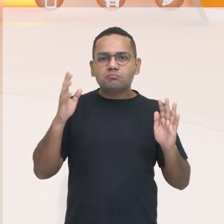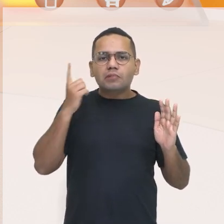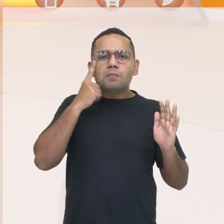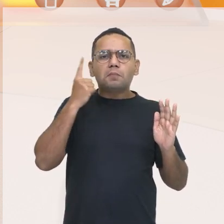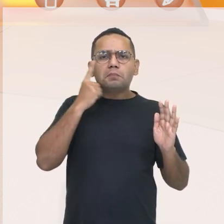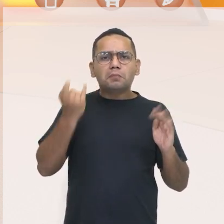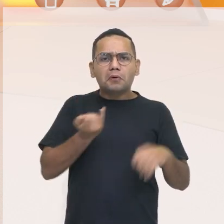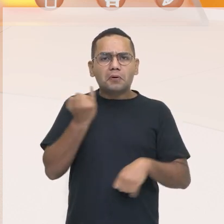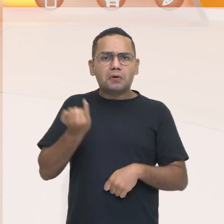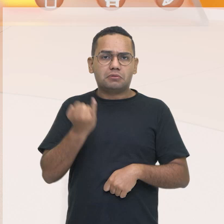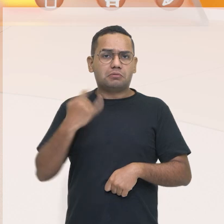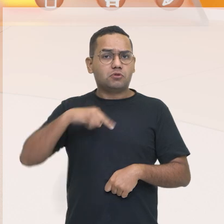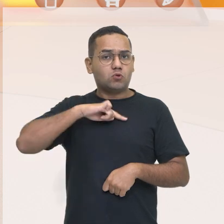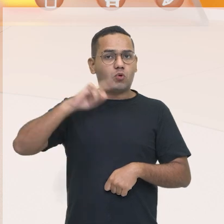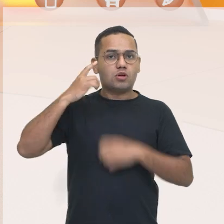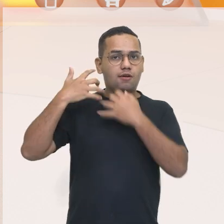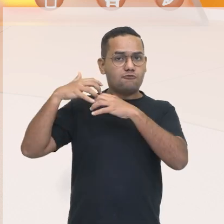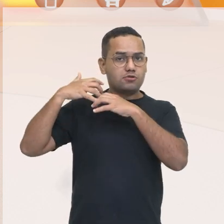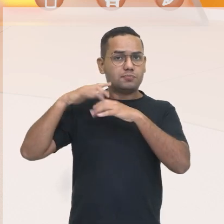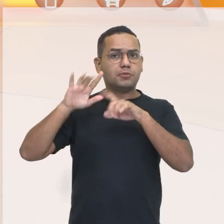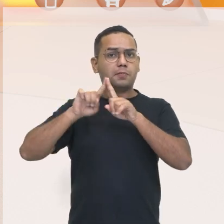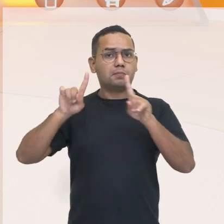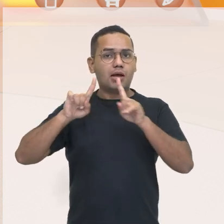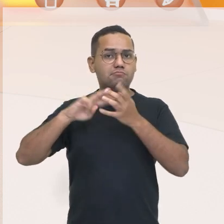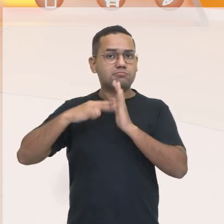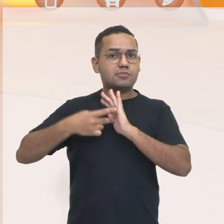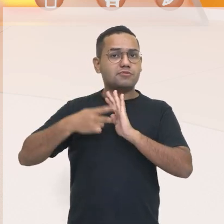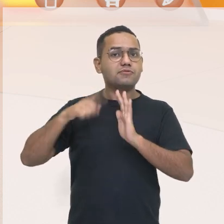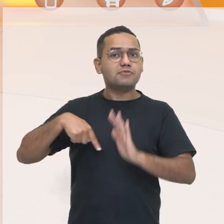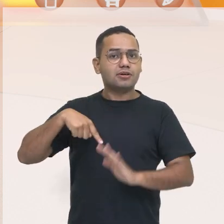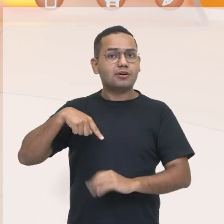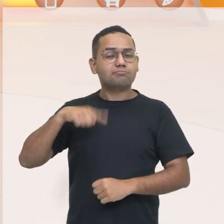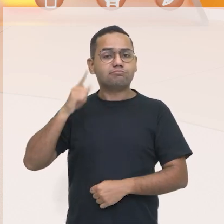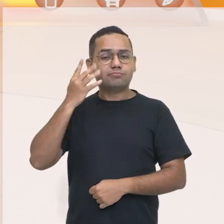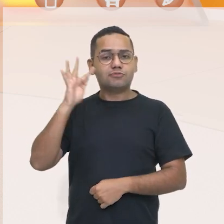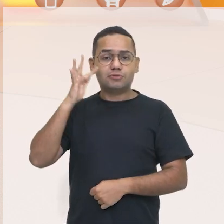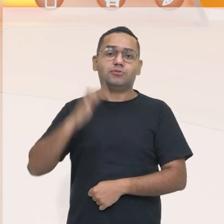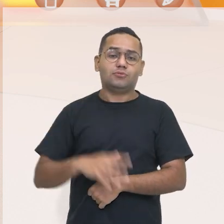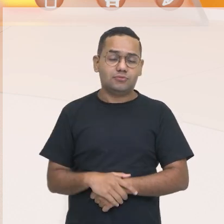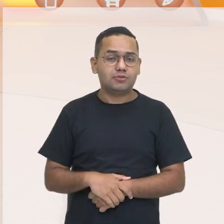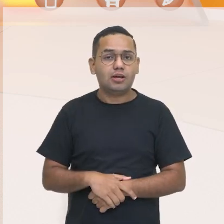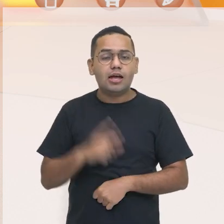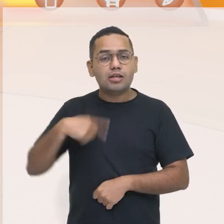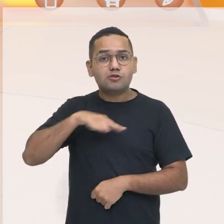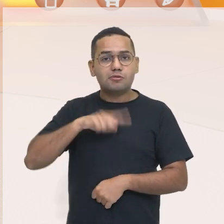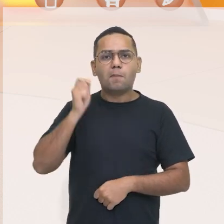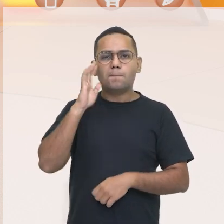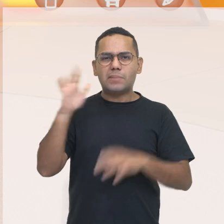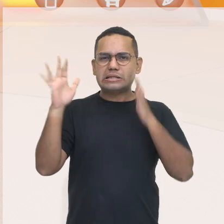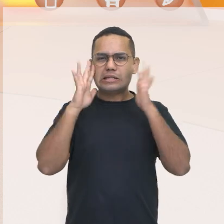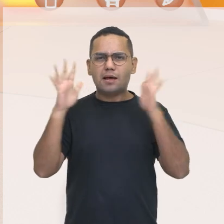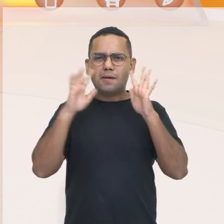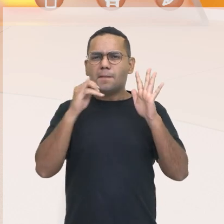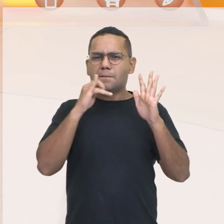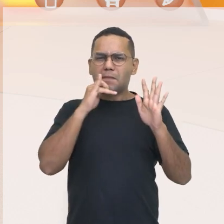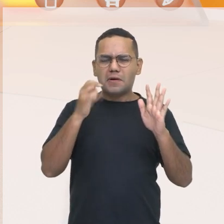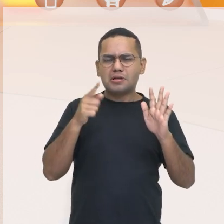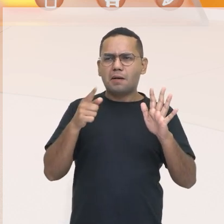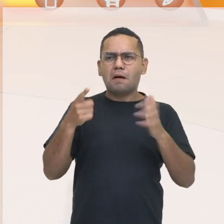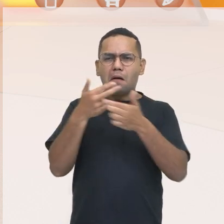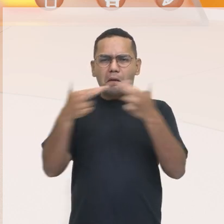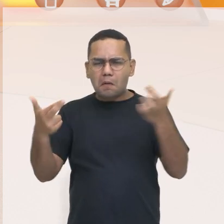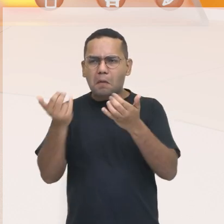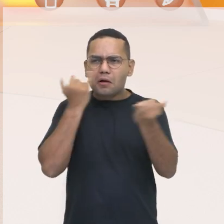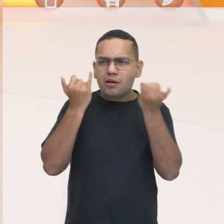importância da filosofia aí, porque a filosofia leva a isso, né? A esse questionamento, a esse pensar, a não se contentar com o que estão falando, a